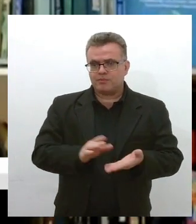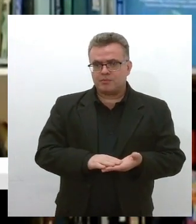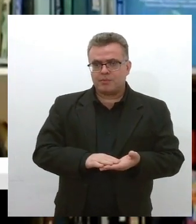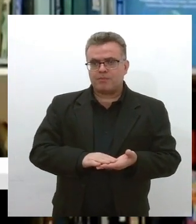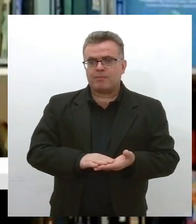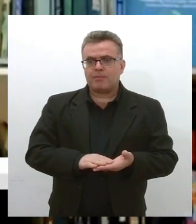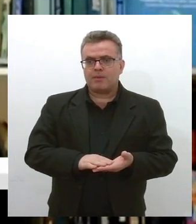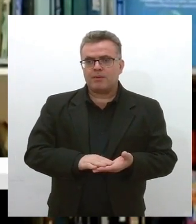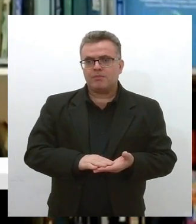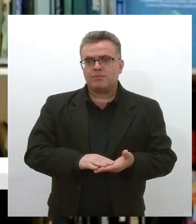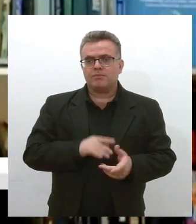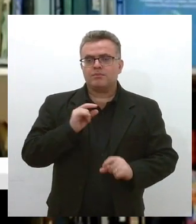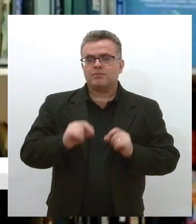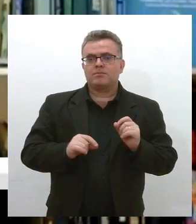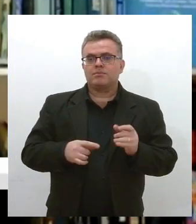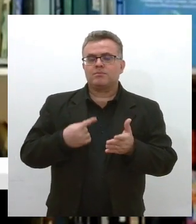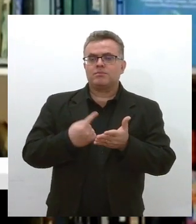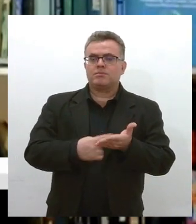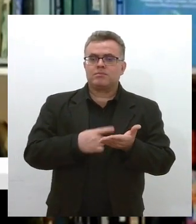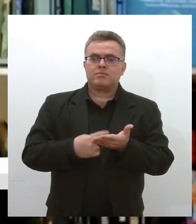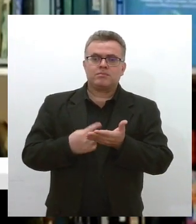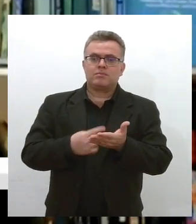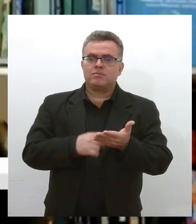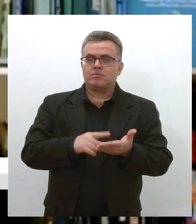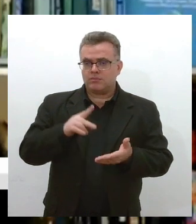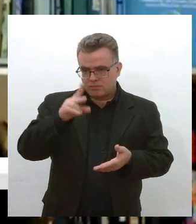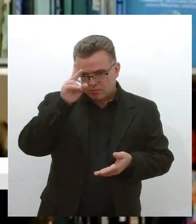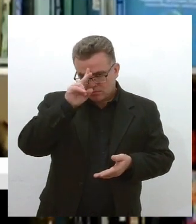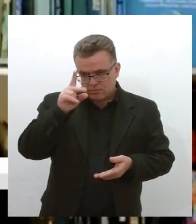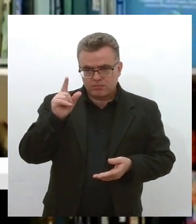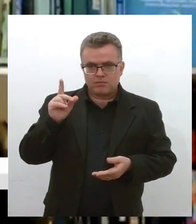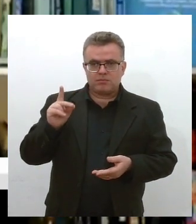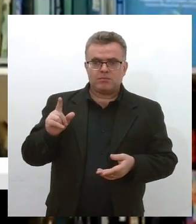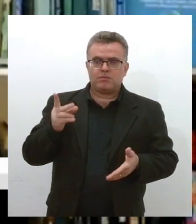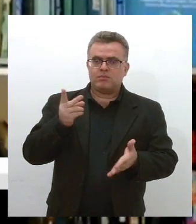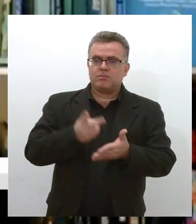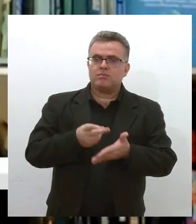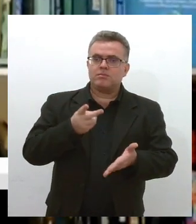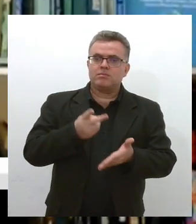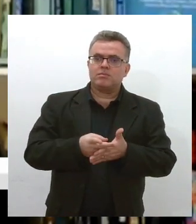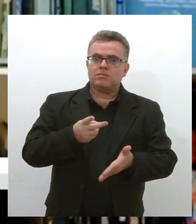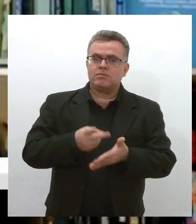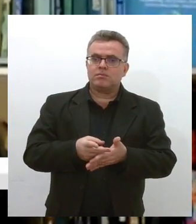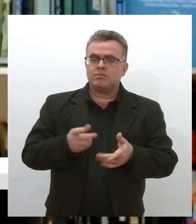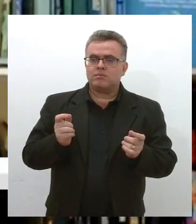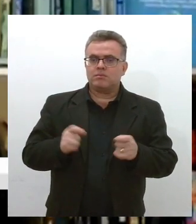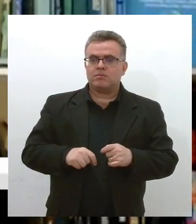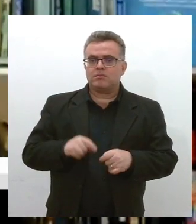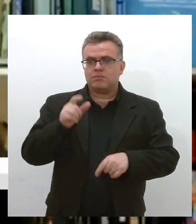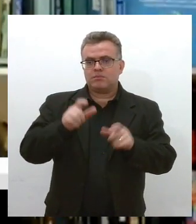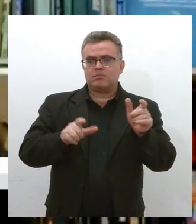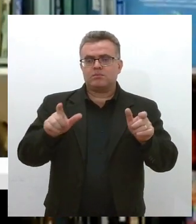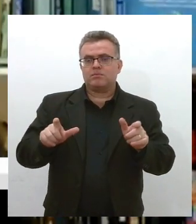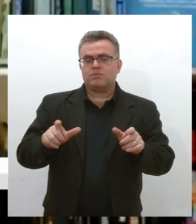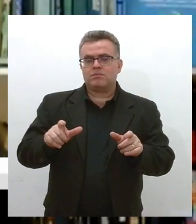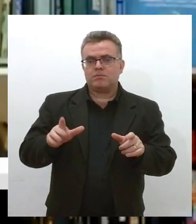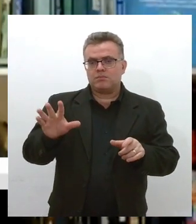que faz com que a lembrança permaneça, né? A lembrança dessas pessoas que morreram permaneça na